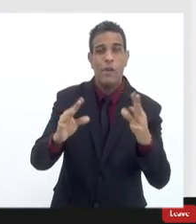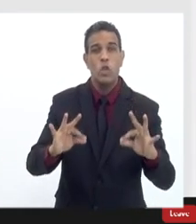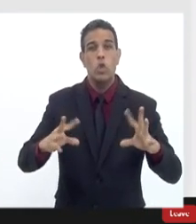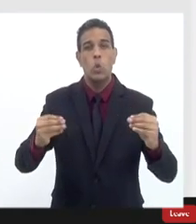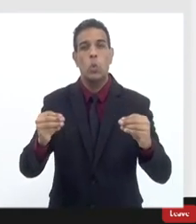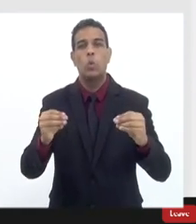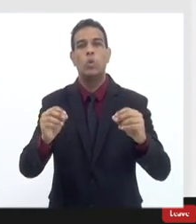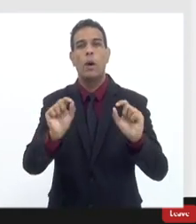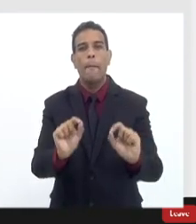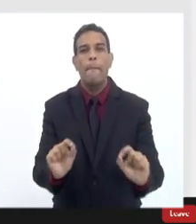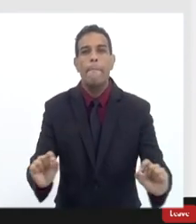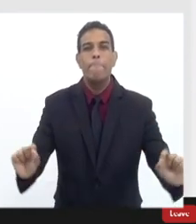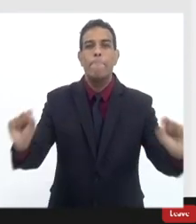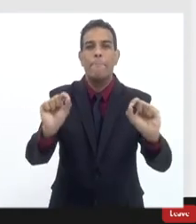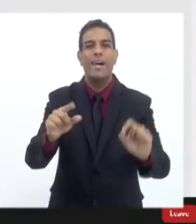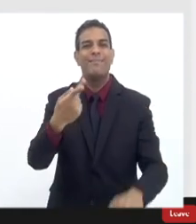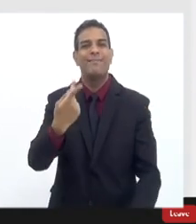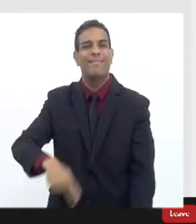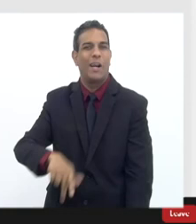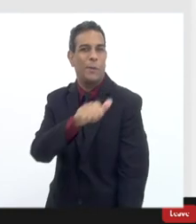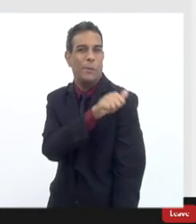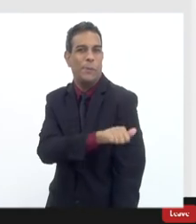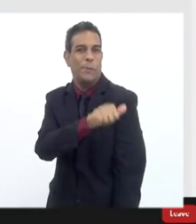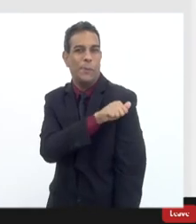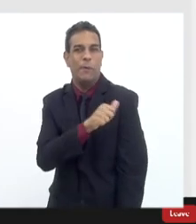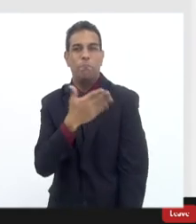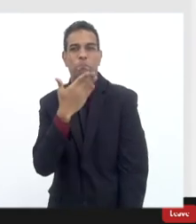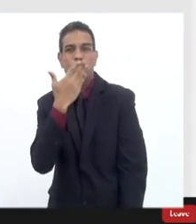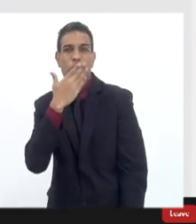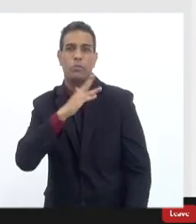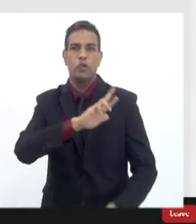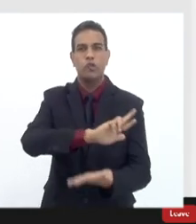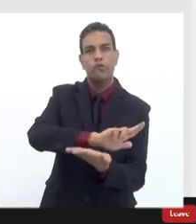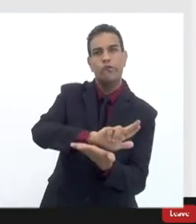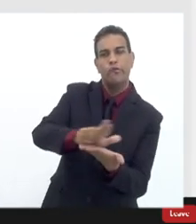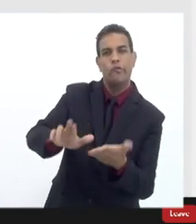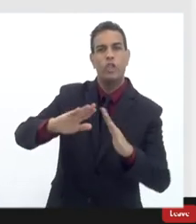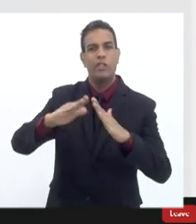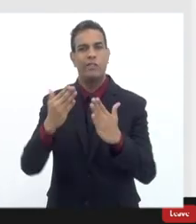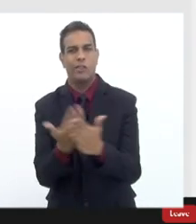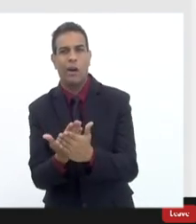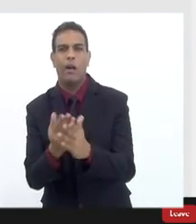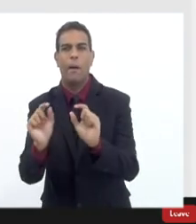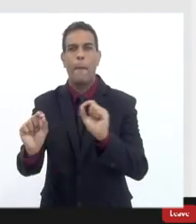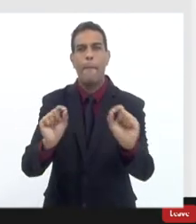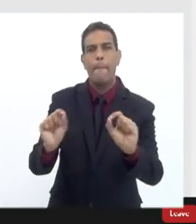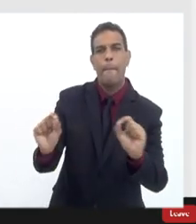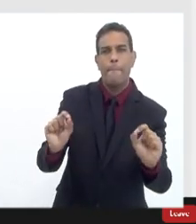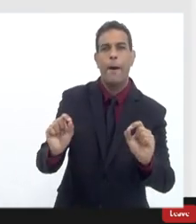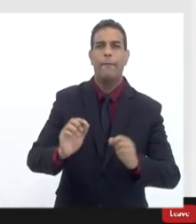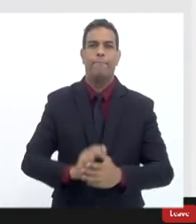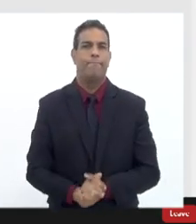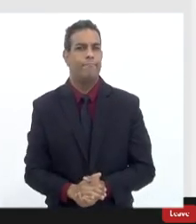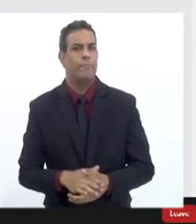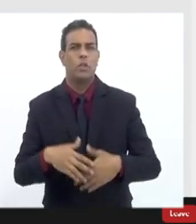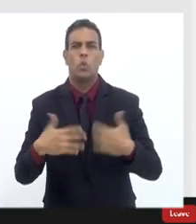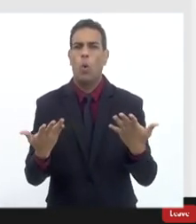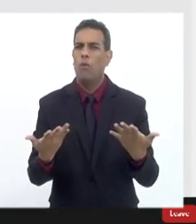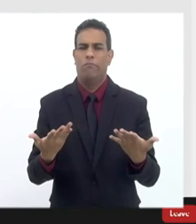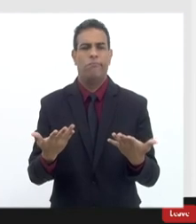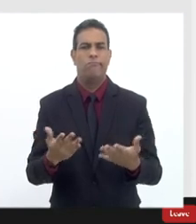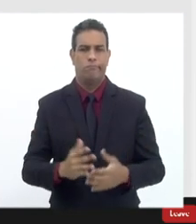regiões metropolitanas. Pelo tamanho das escolas, a gente vê que tem escolas, né, de todos os